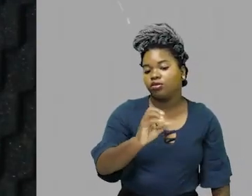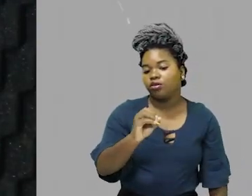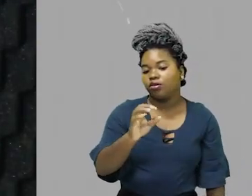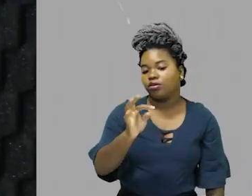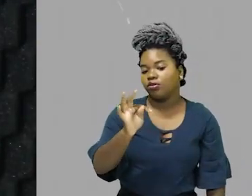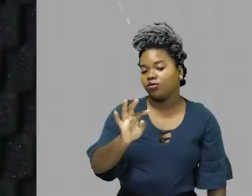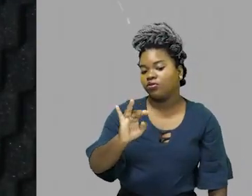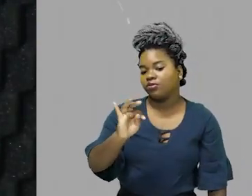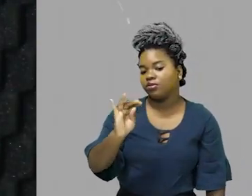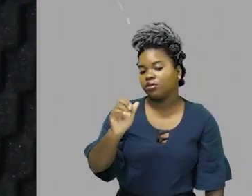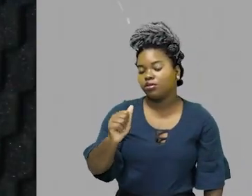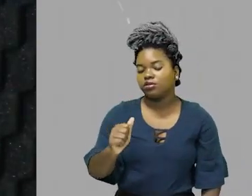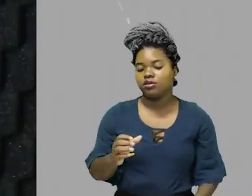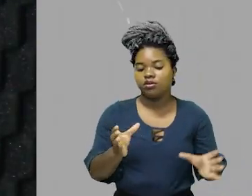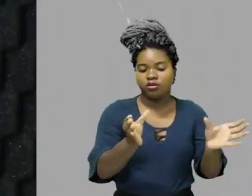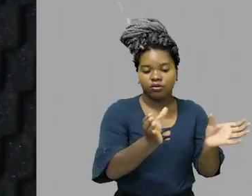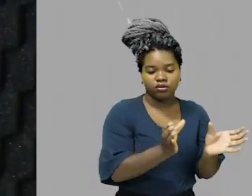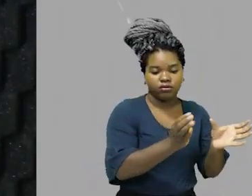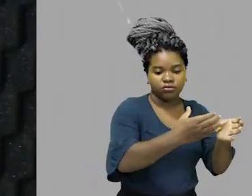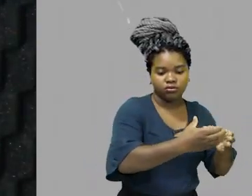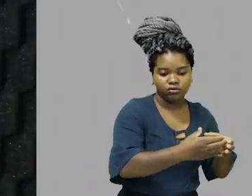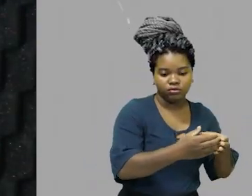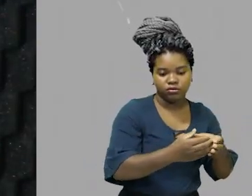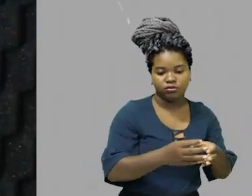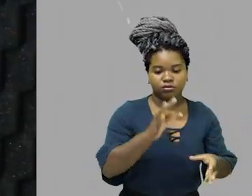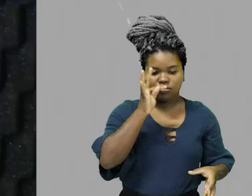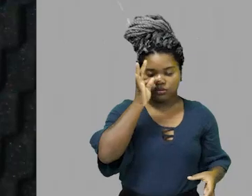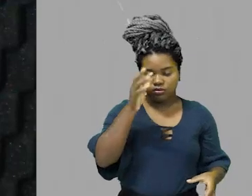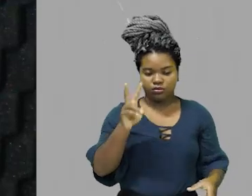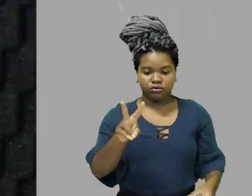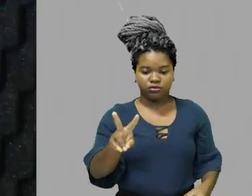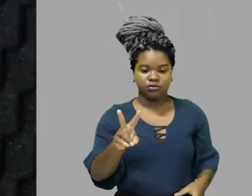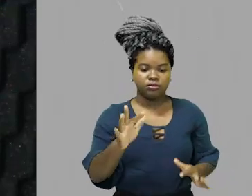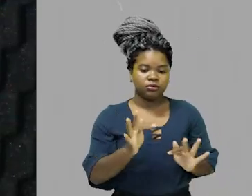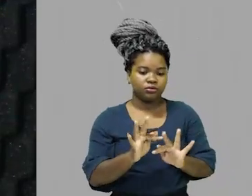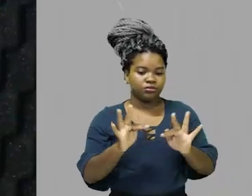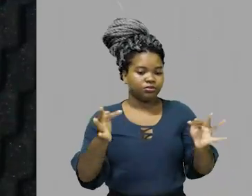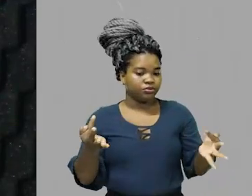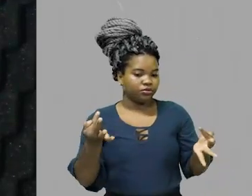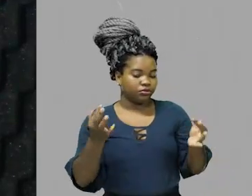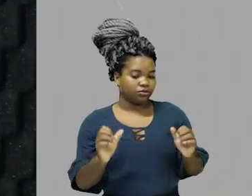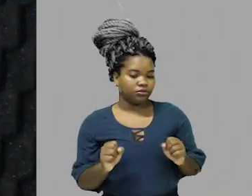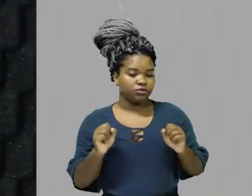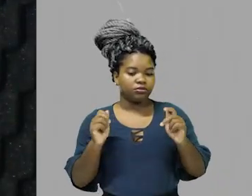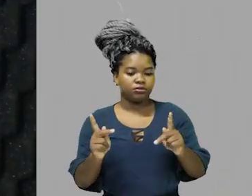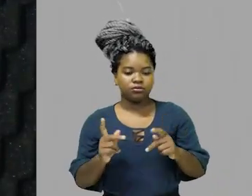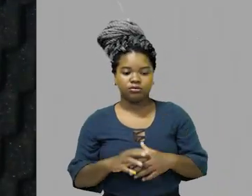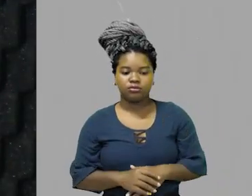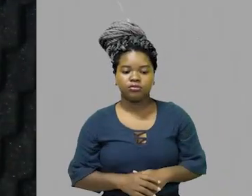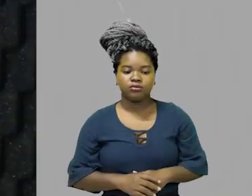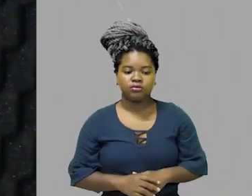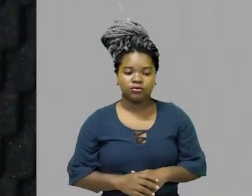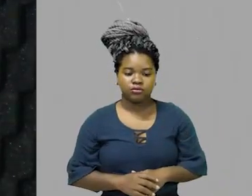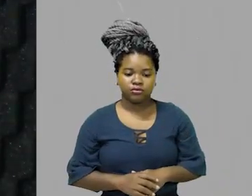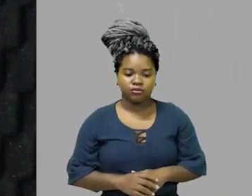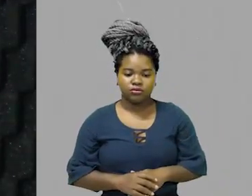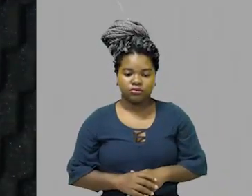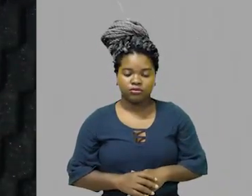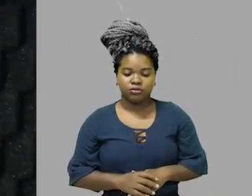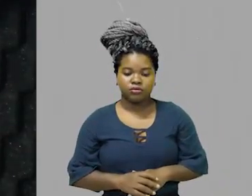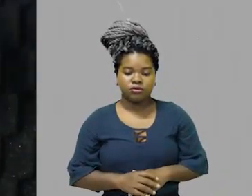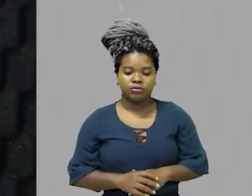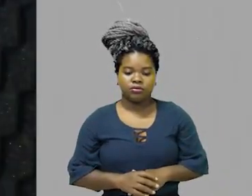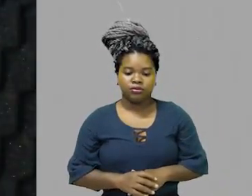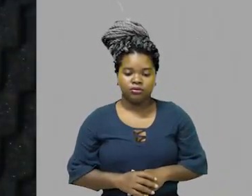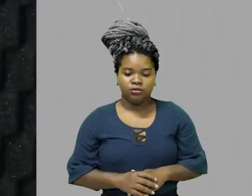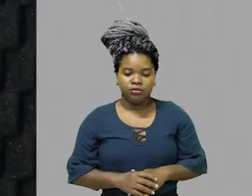que é um grupo de vegetais mais simples. Tá? Todas as plantas são adaptadas à terra firme, mas